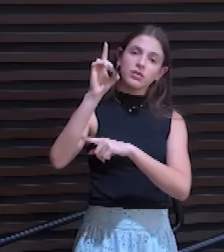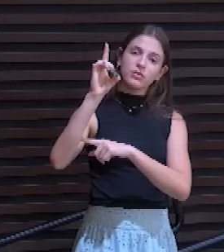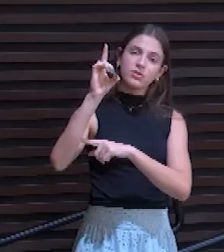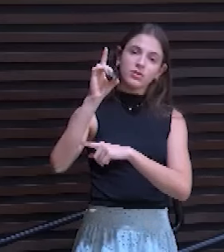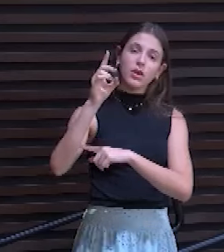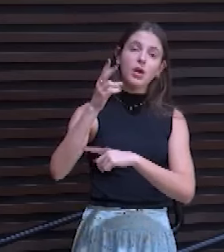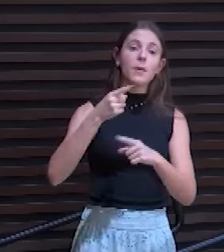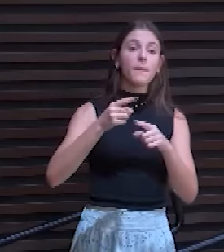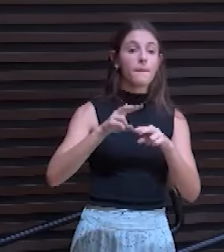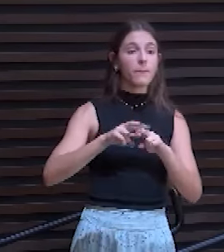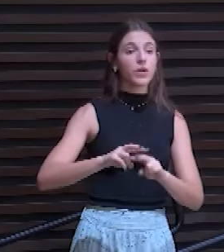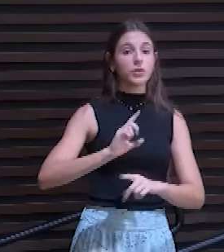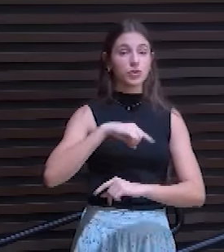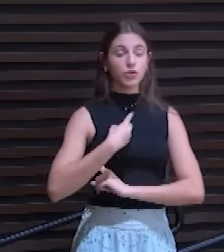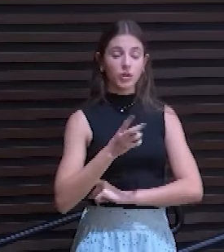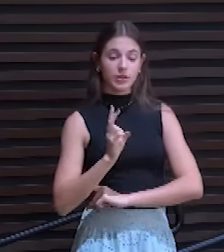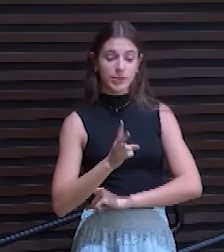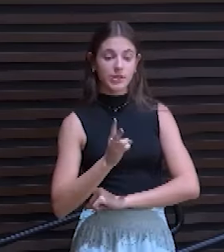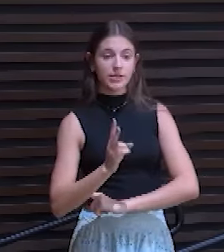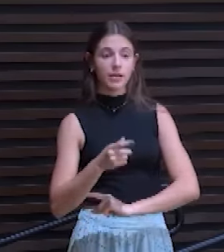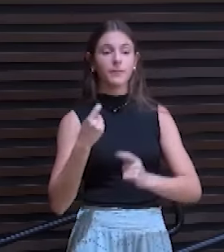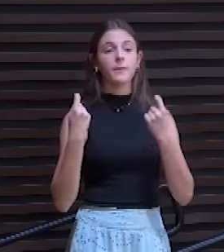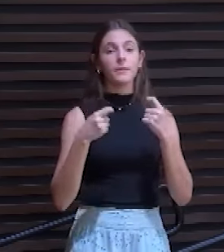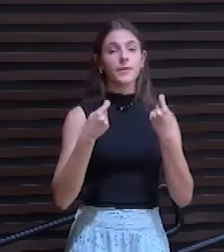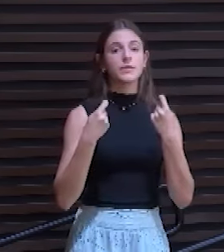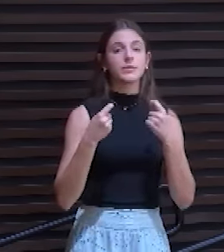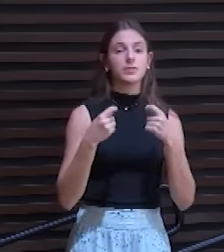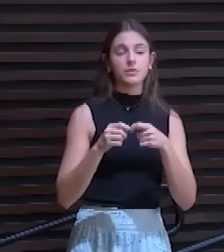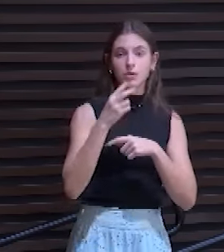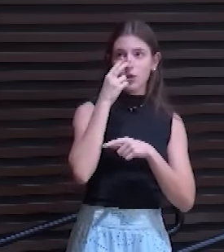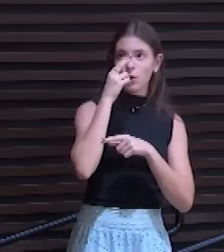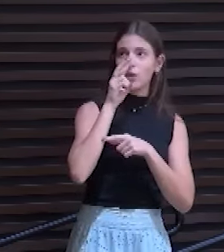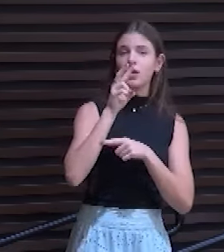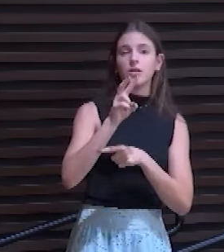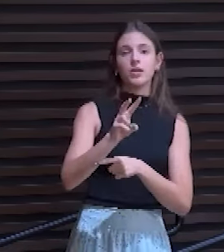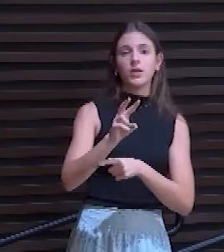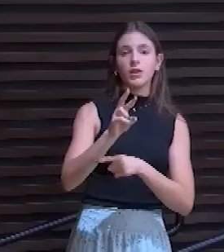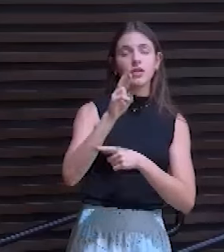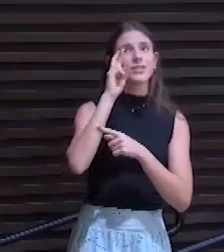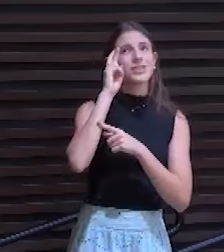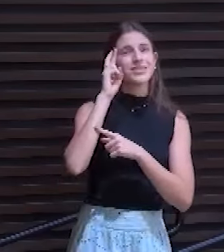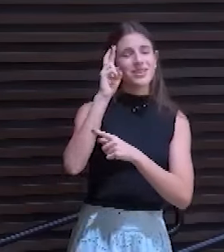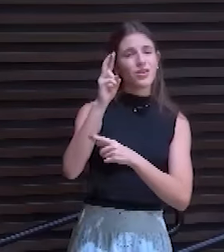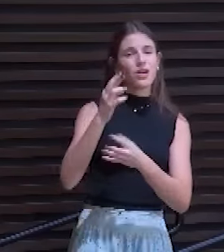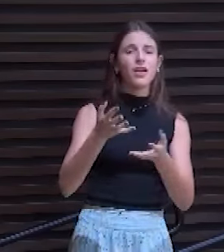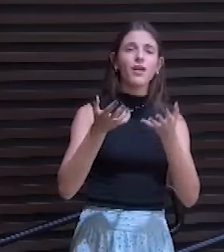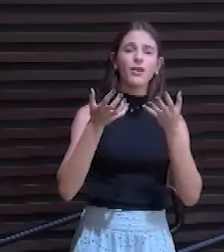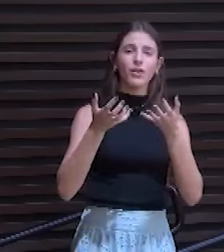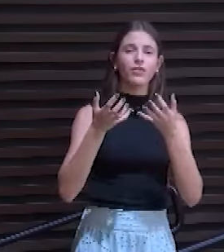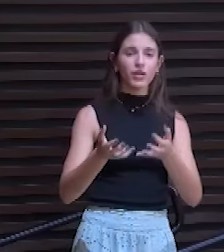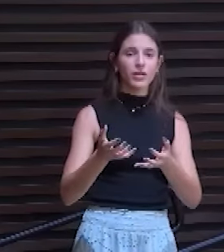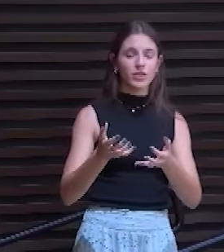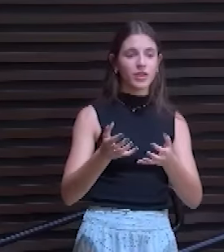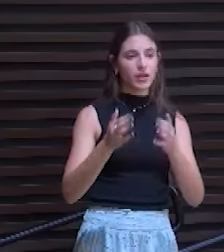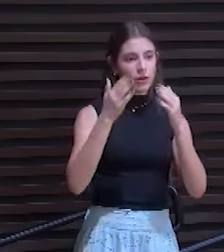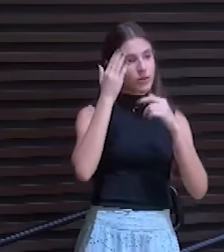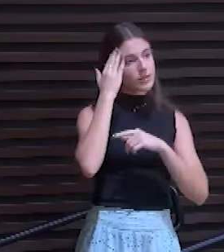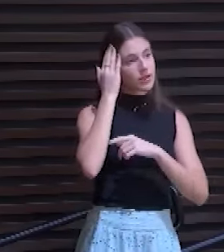sempre temos que estar fazendo, olhando e, Senhor, eu quero aprender a viver para a Tua